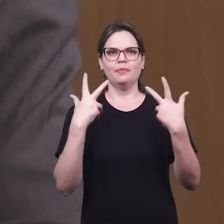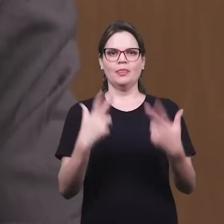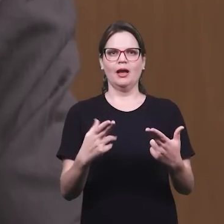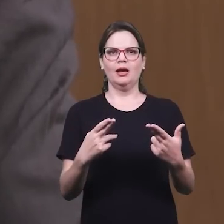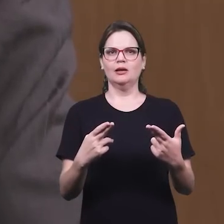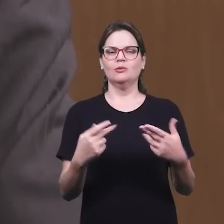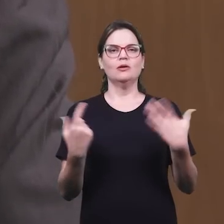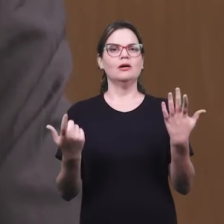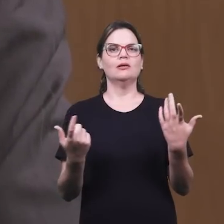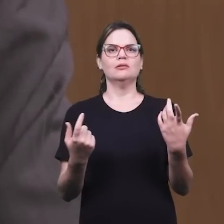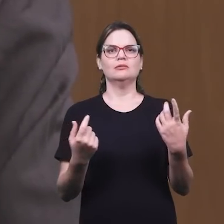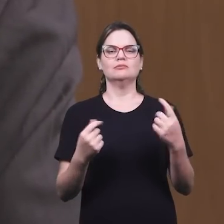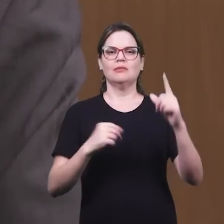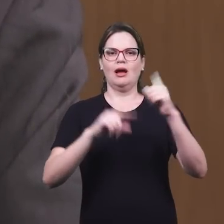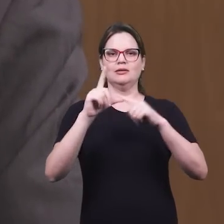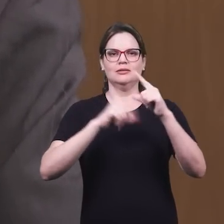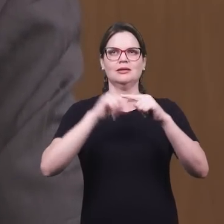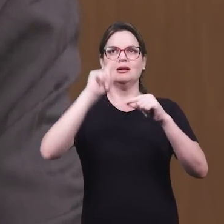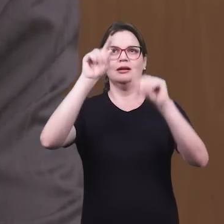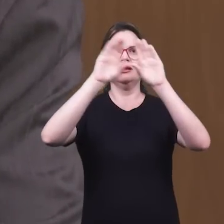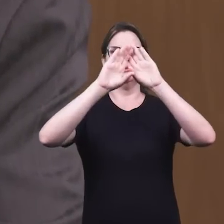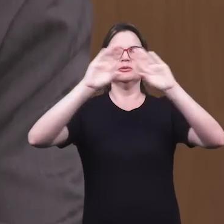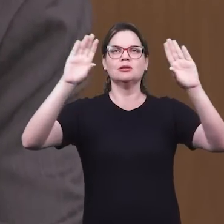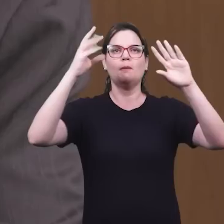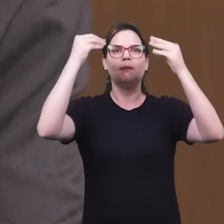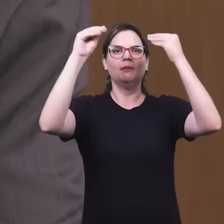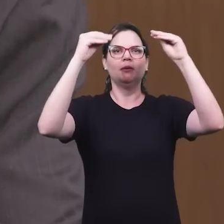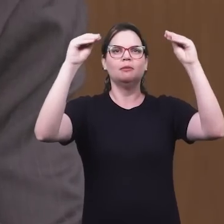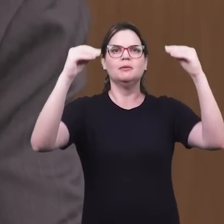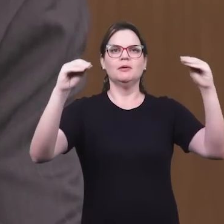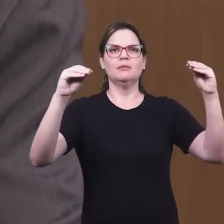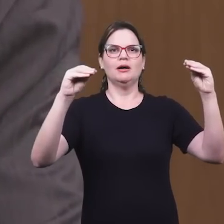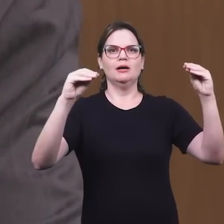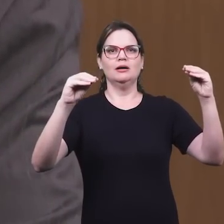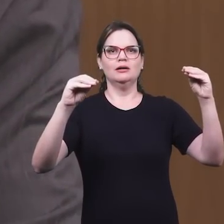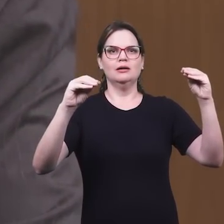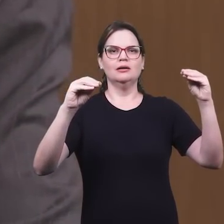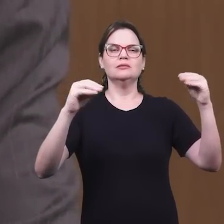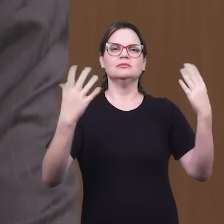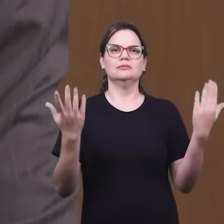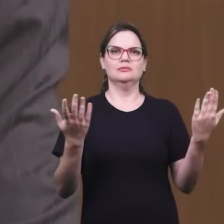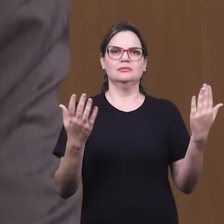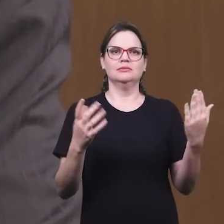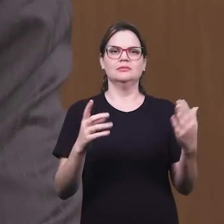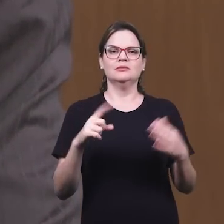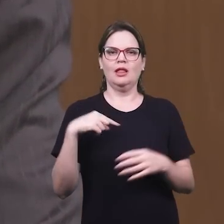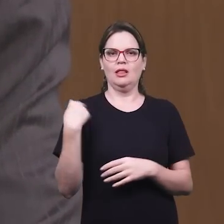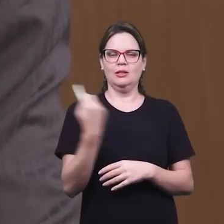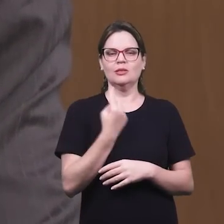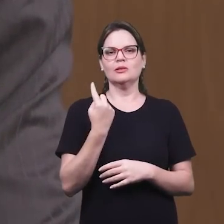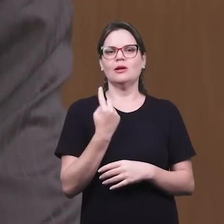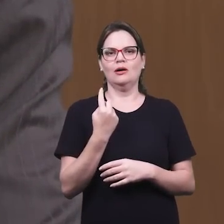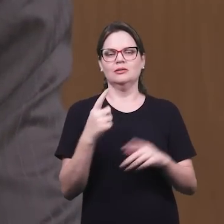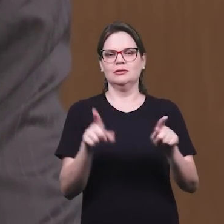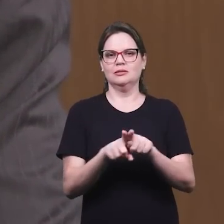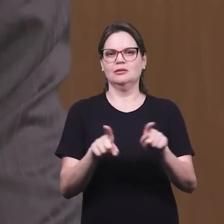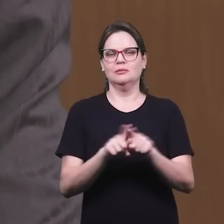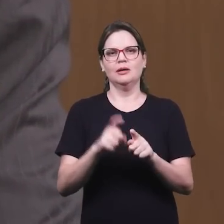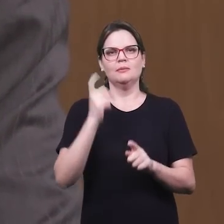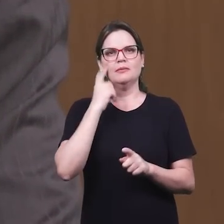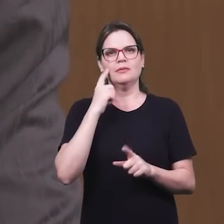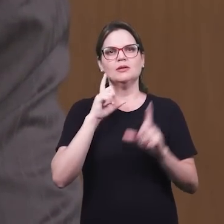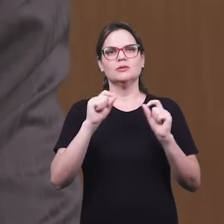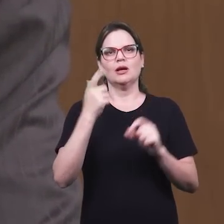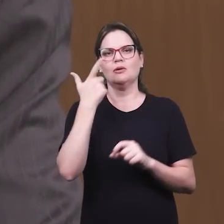do universo redentor que pensa em alcançar a vida eterna. E isso é o que